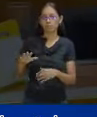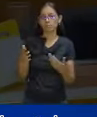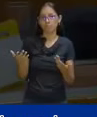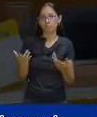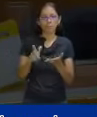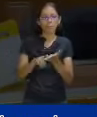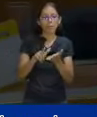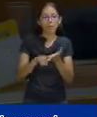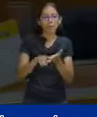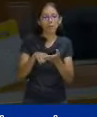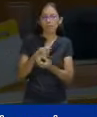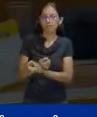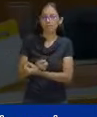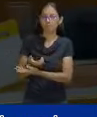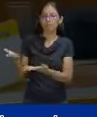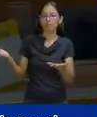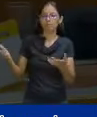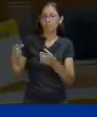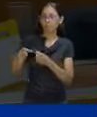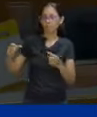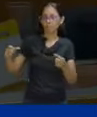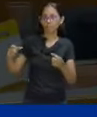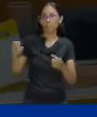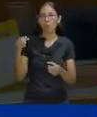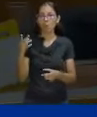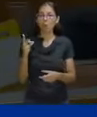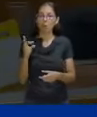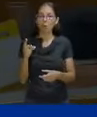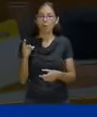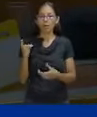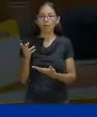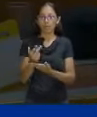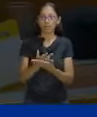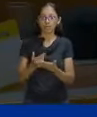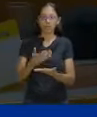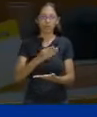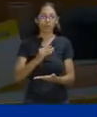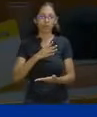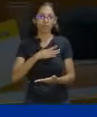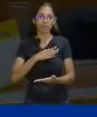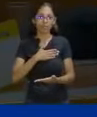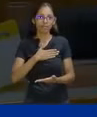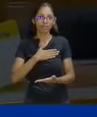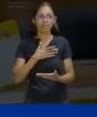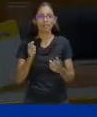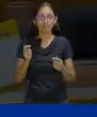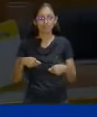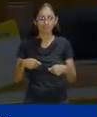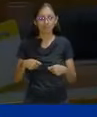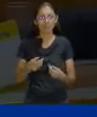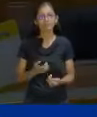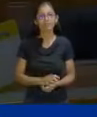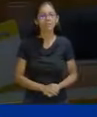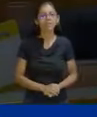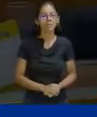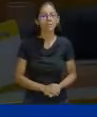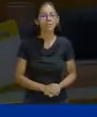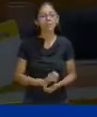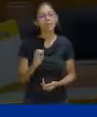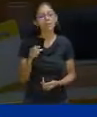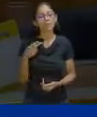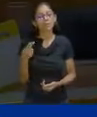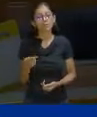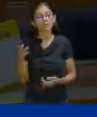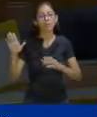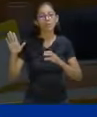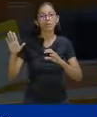através do papel, ainda é através de um santinho. E é claro que o candidato ele não precisa comprar,